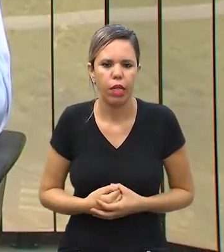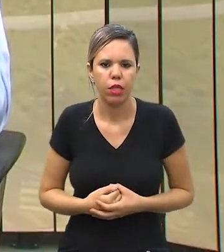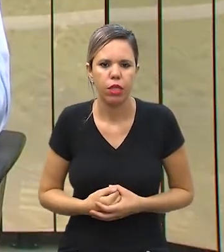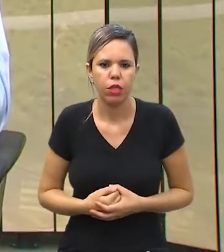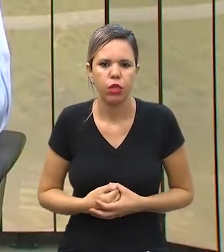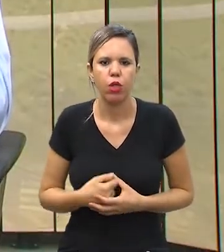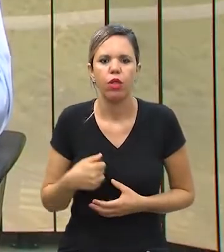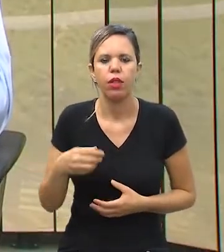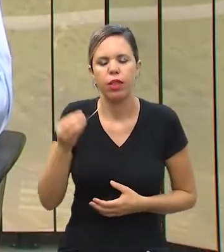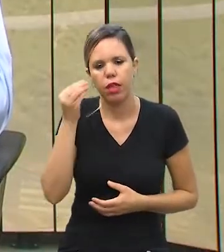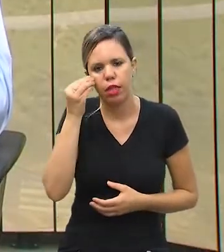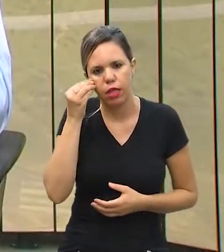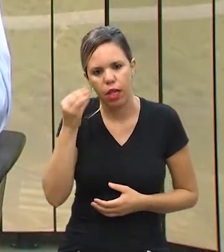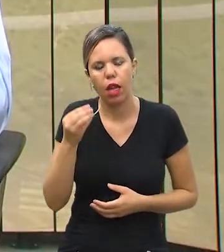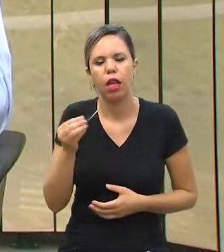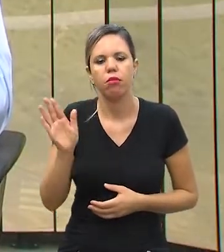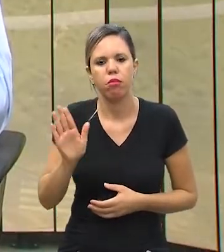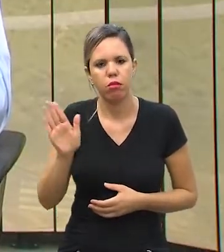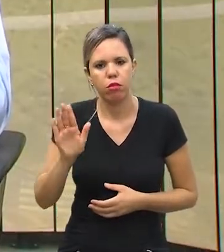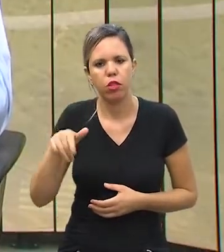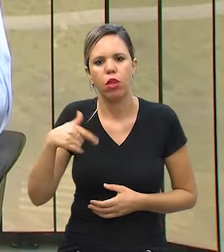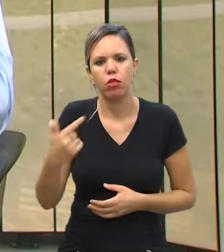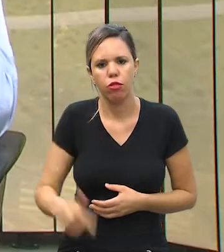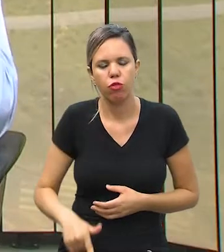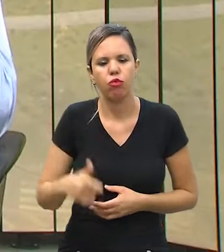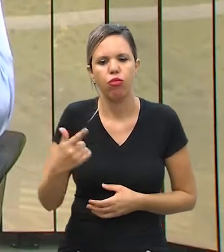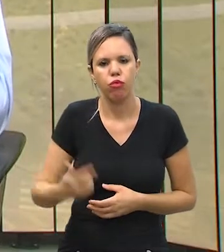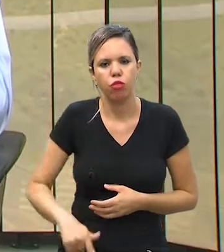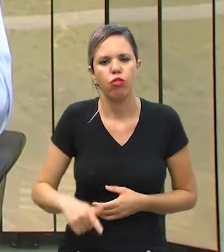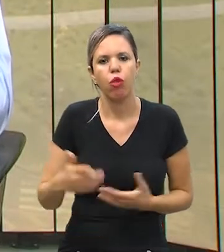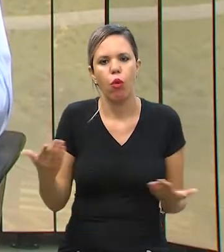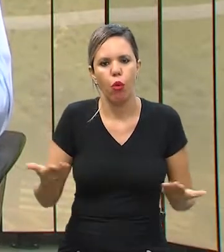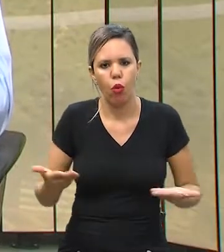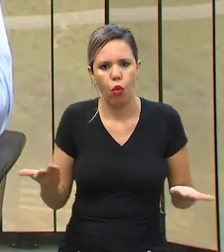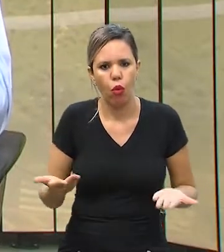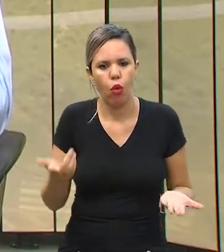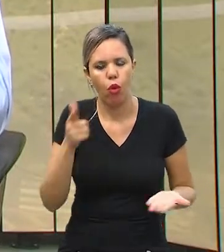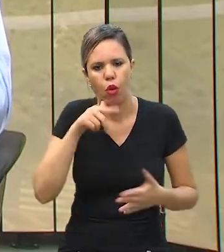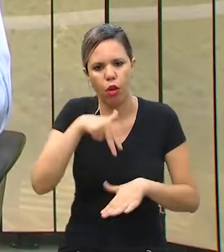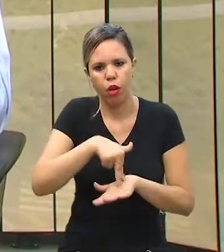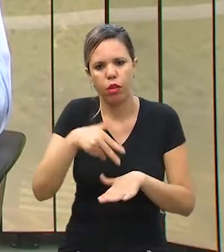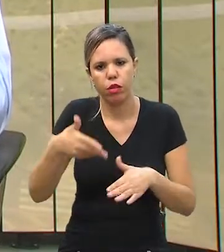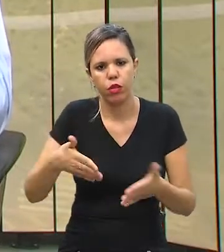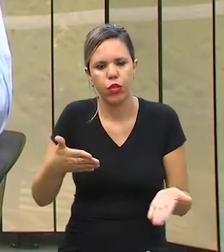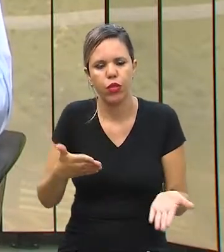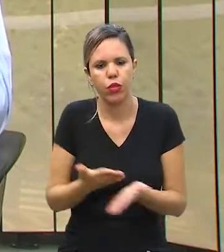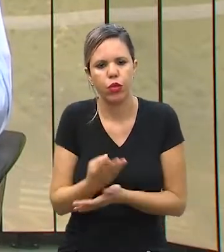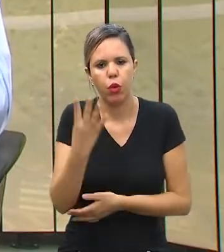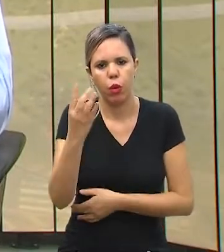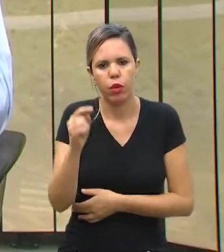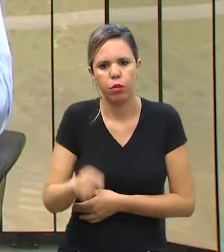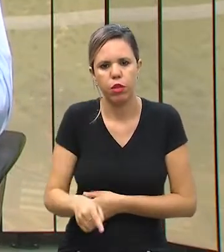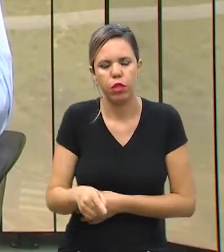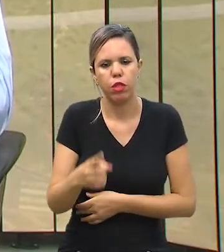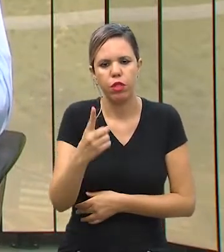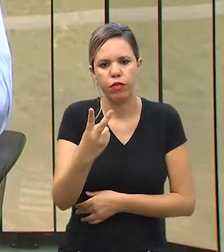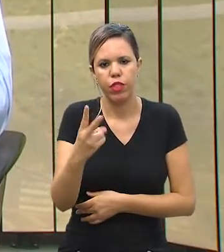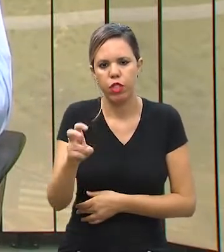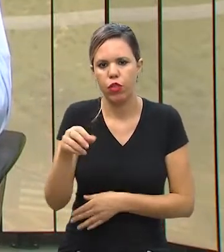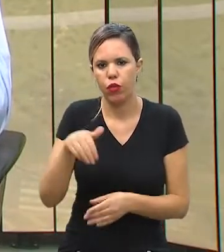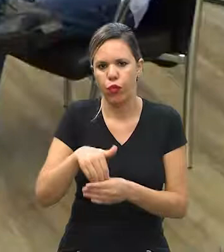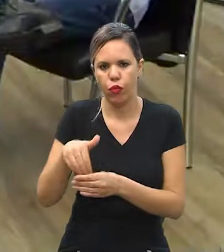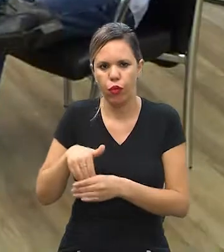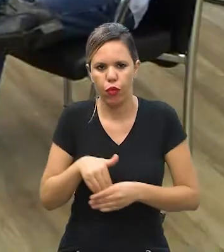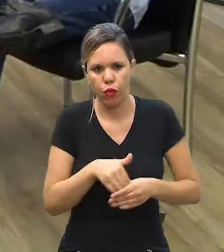numa eleição, fui na outra eleição, e a gente sempre ali, entendeu? E hoje estou aqui eleito com 4.125